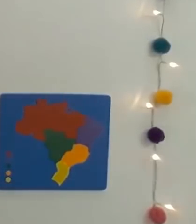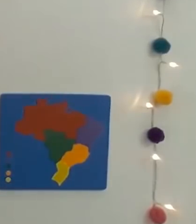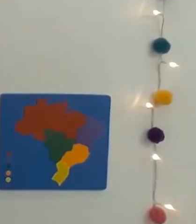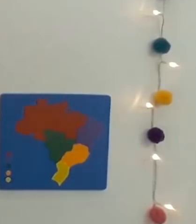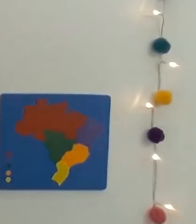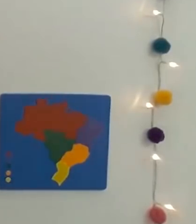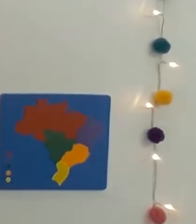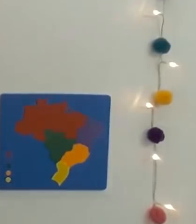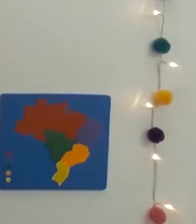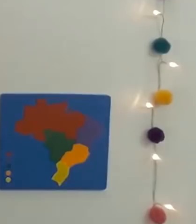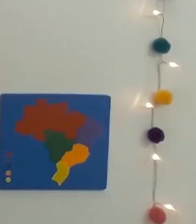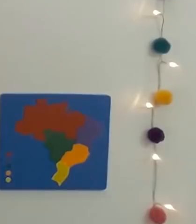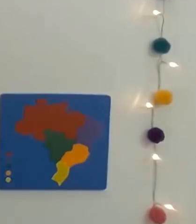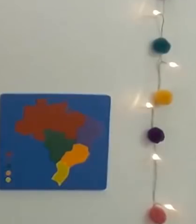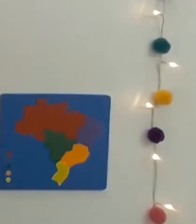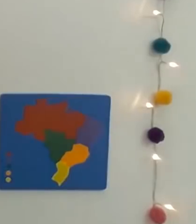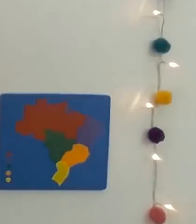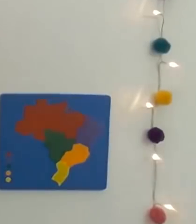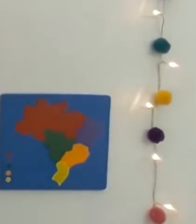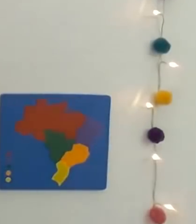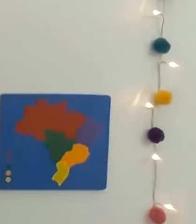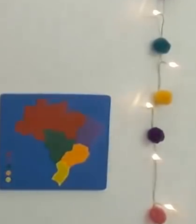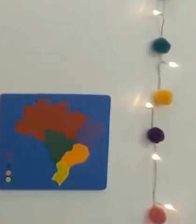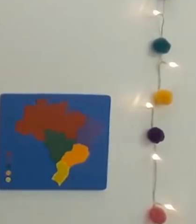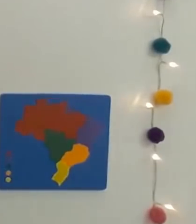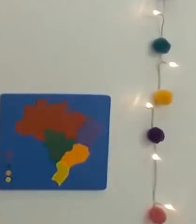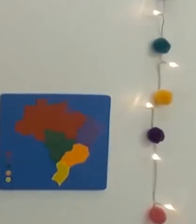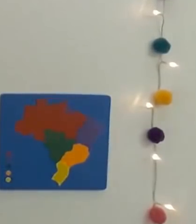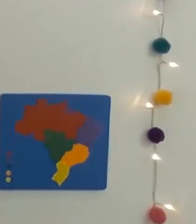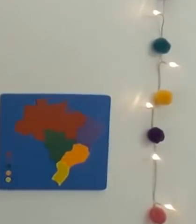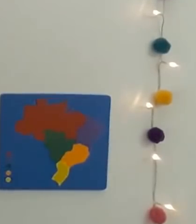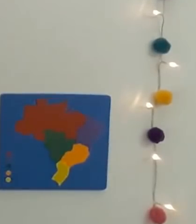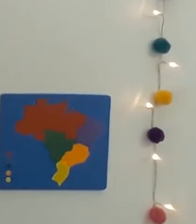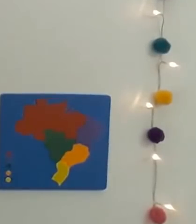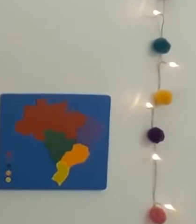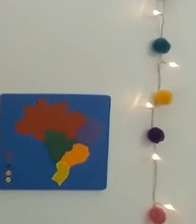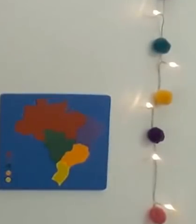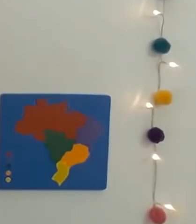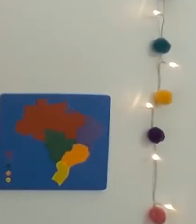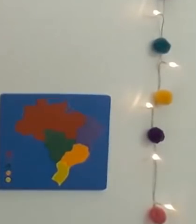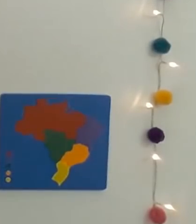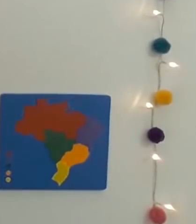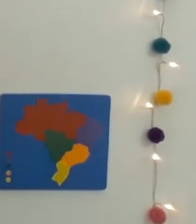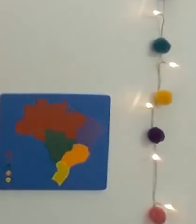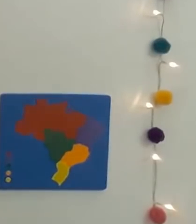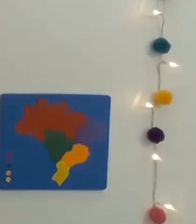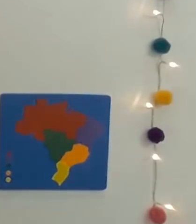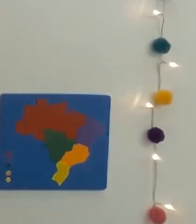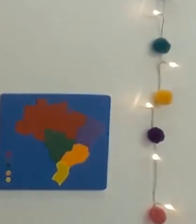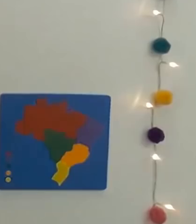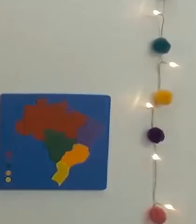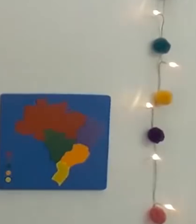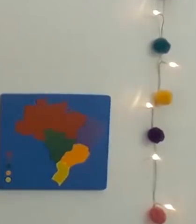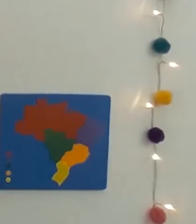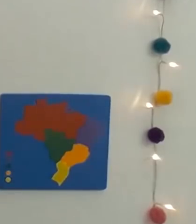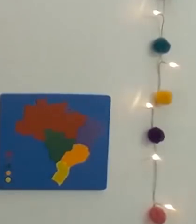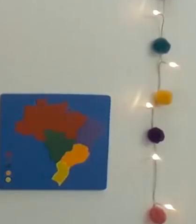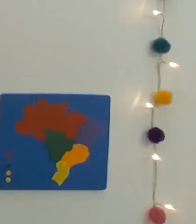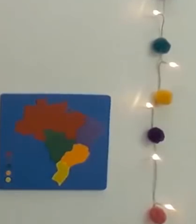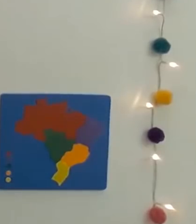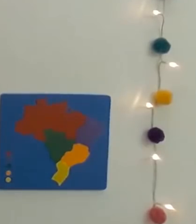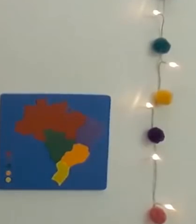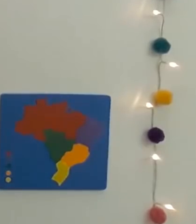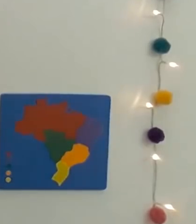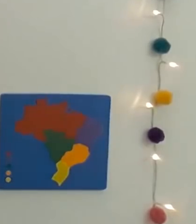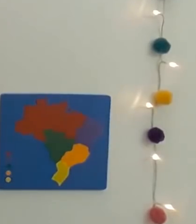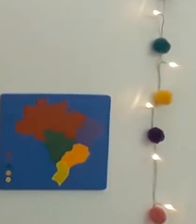fim. Semana que vem a gente se encontra aqui no programa. Um forte abraço